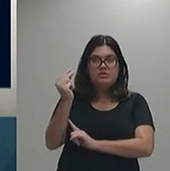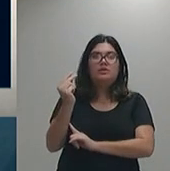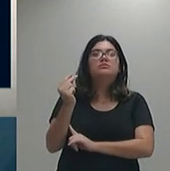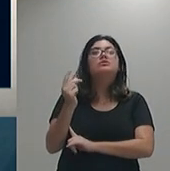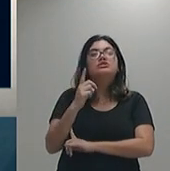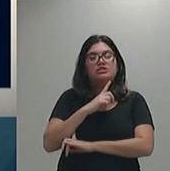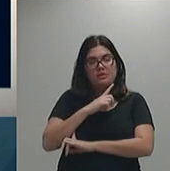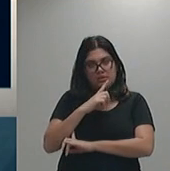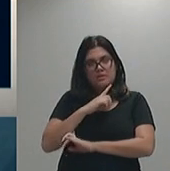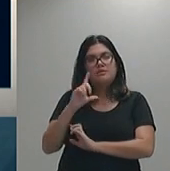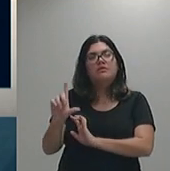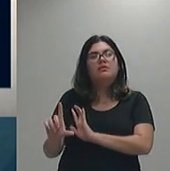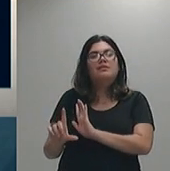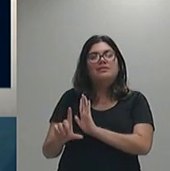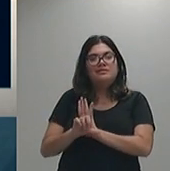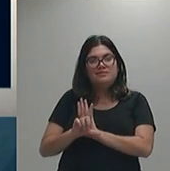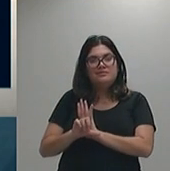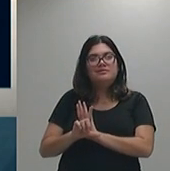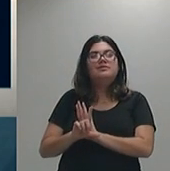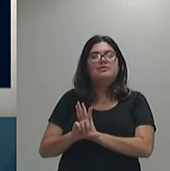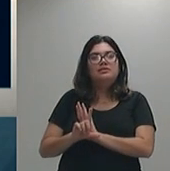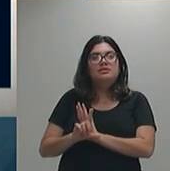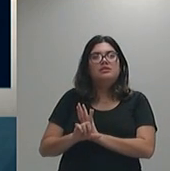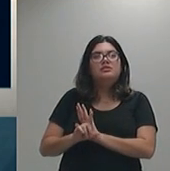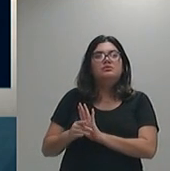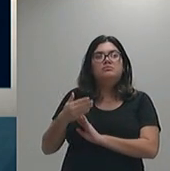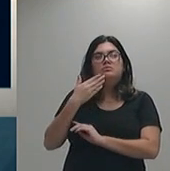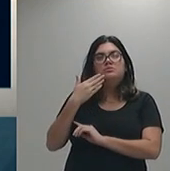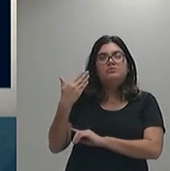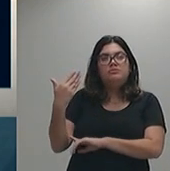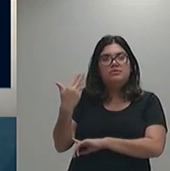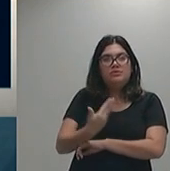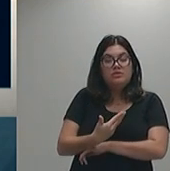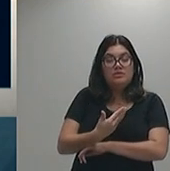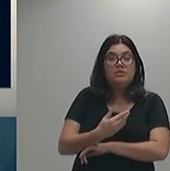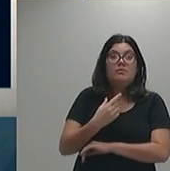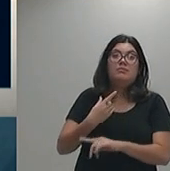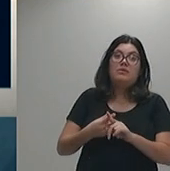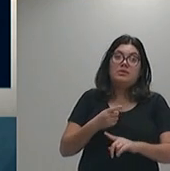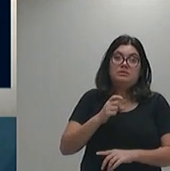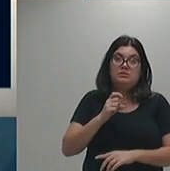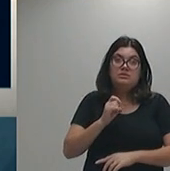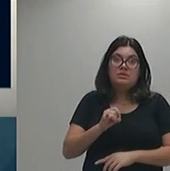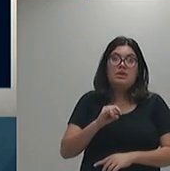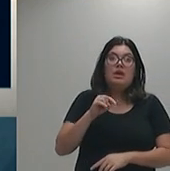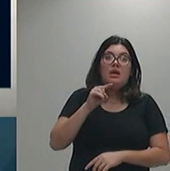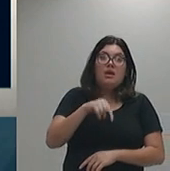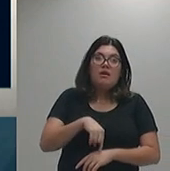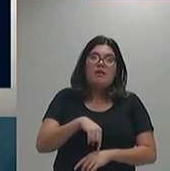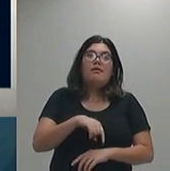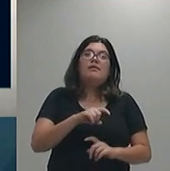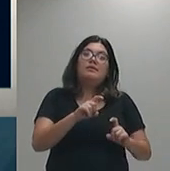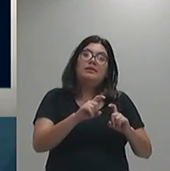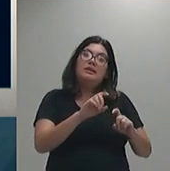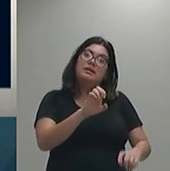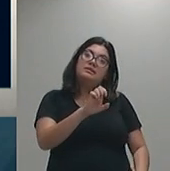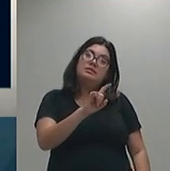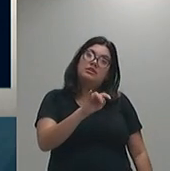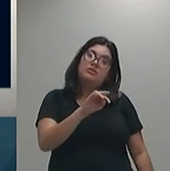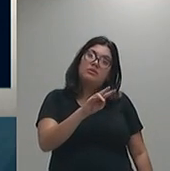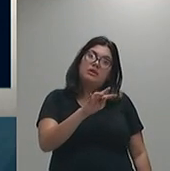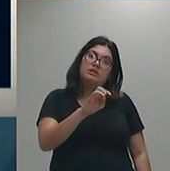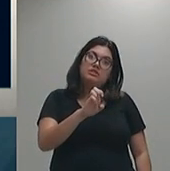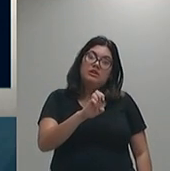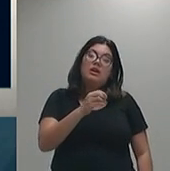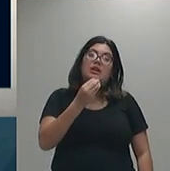legitimidade para rescindir Jacques ela pode se ela é a exequente a meu ver ela